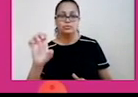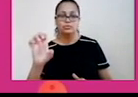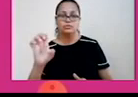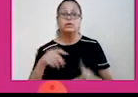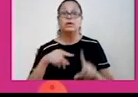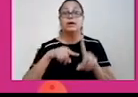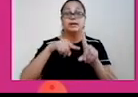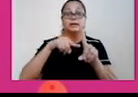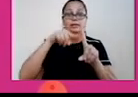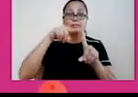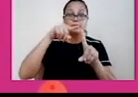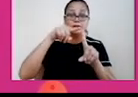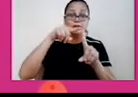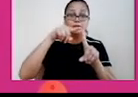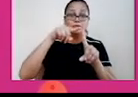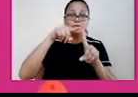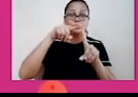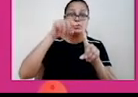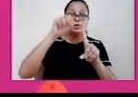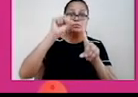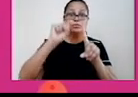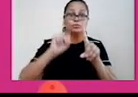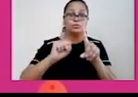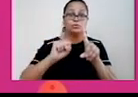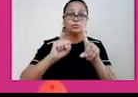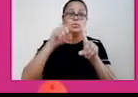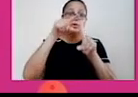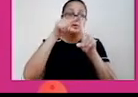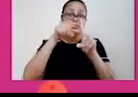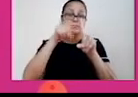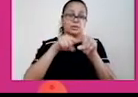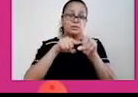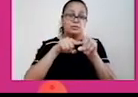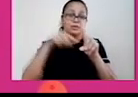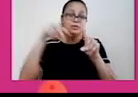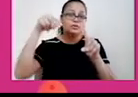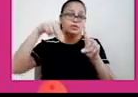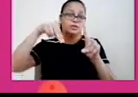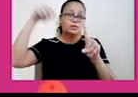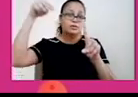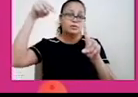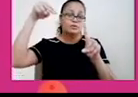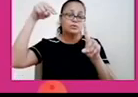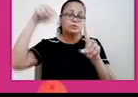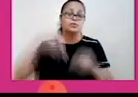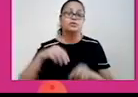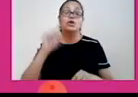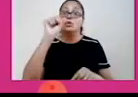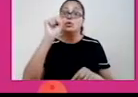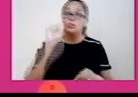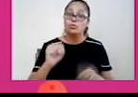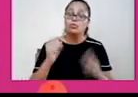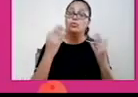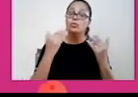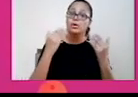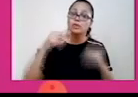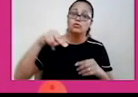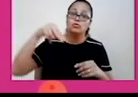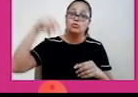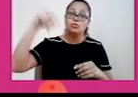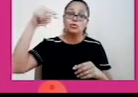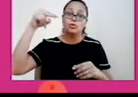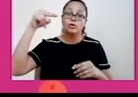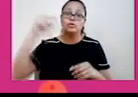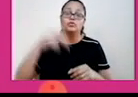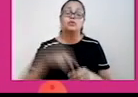elas são mais elevadas ao sul e mais baixas ao norte. Então, quanto mais ao sul, mais quente. Quanto mais ao norte,